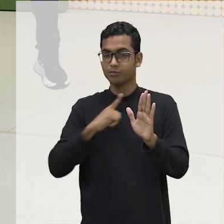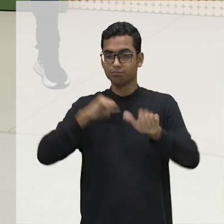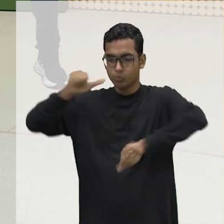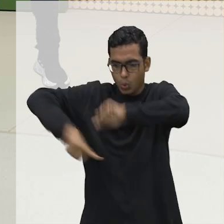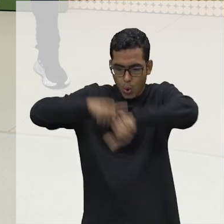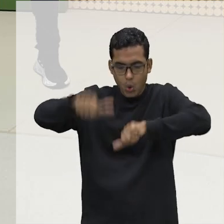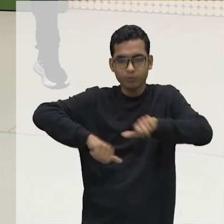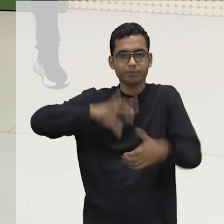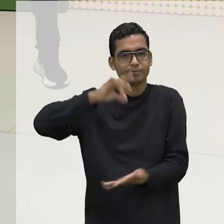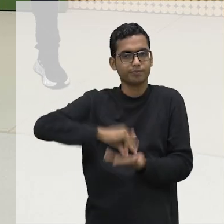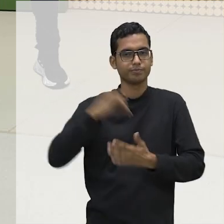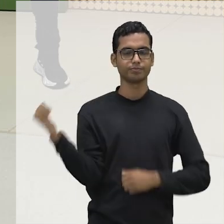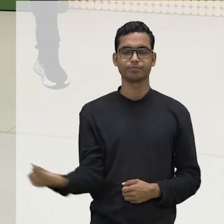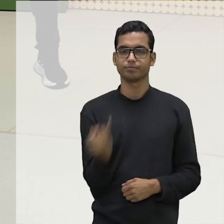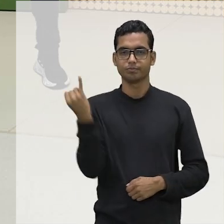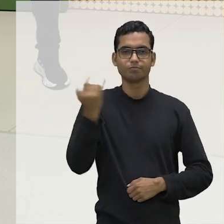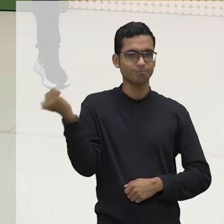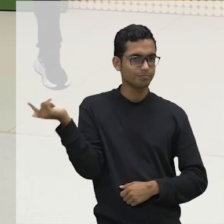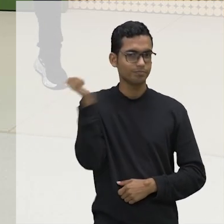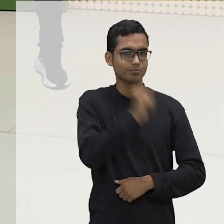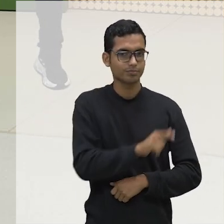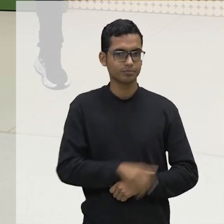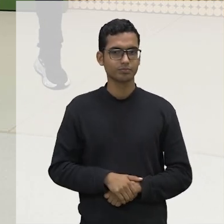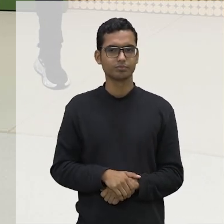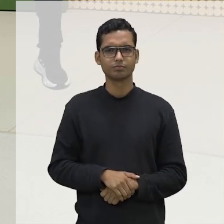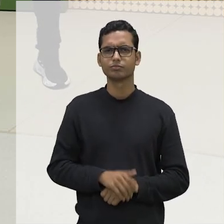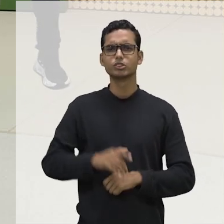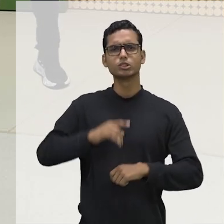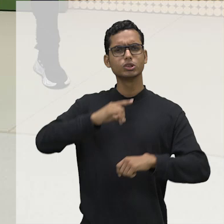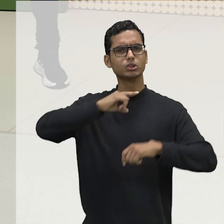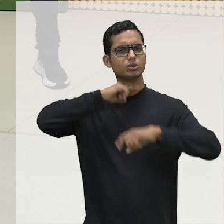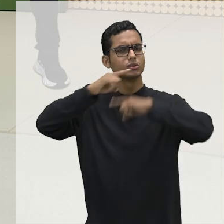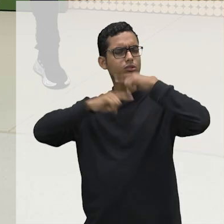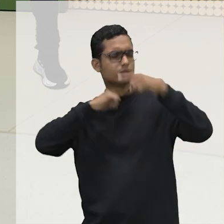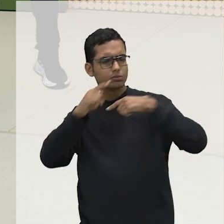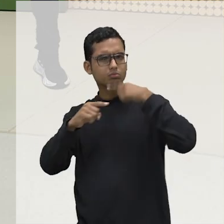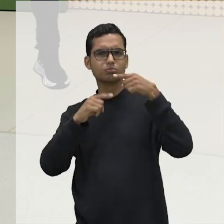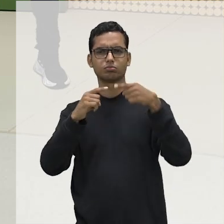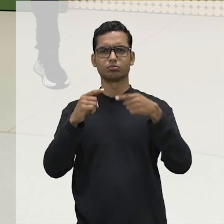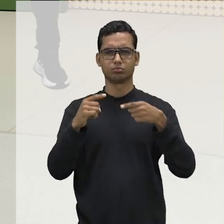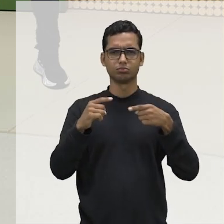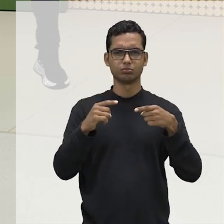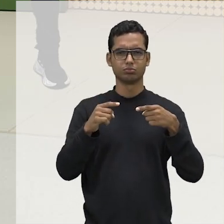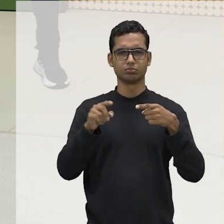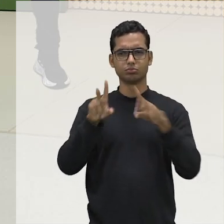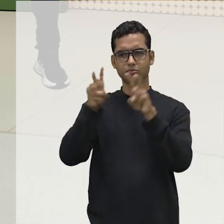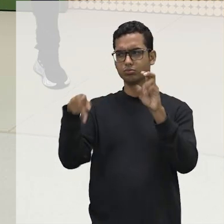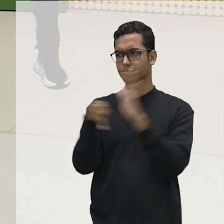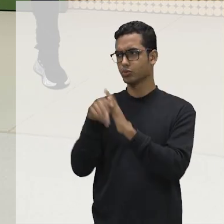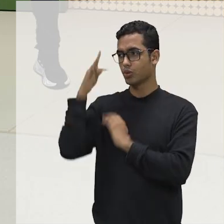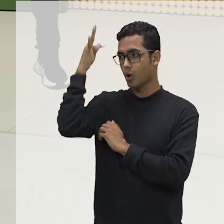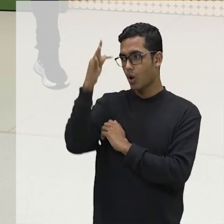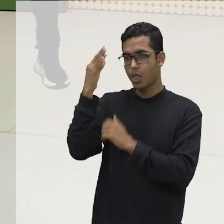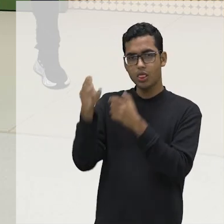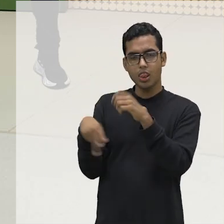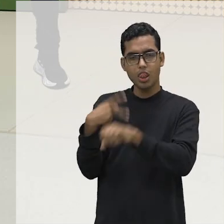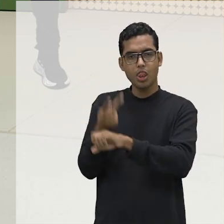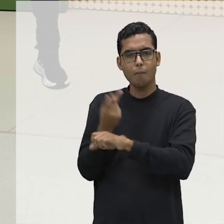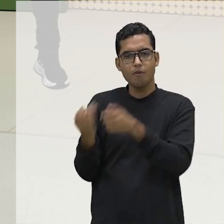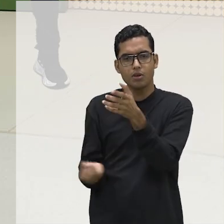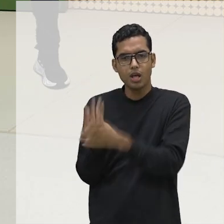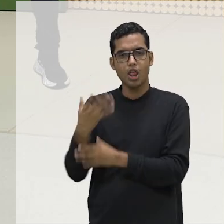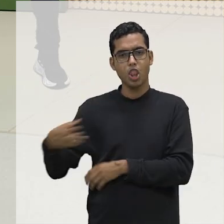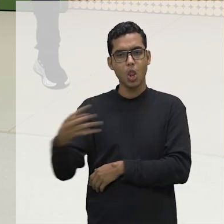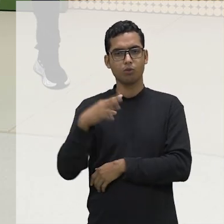transformações, vários questionamentos, né, sobre aquela teoria e foram construídas novas